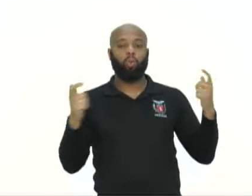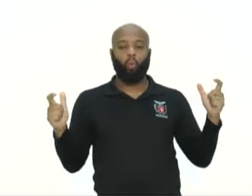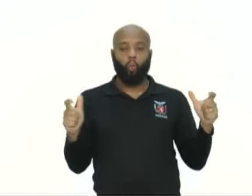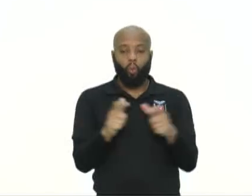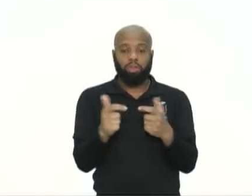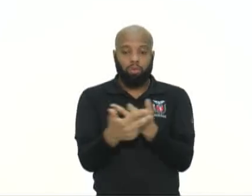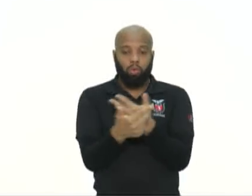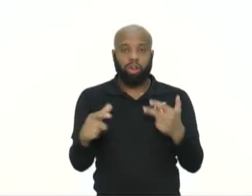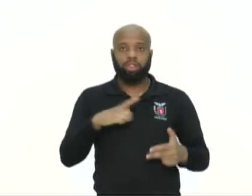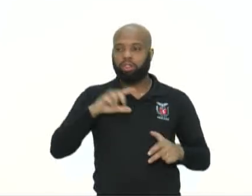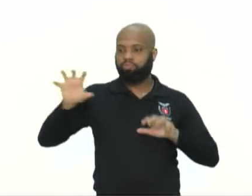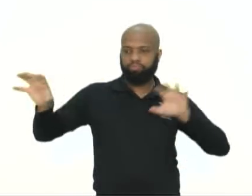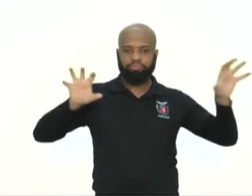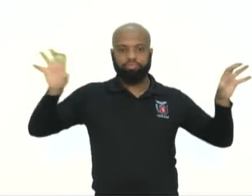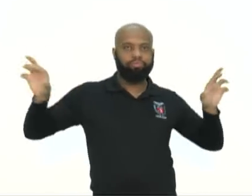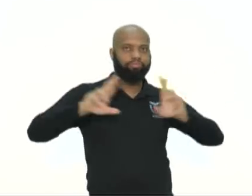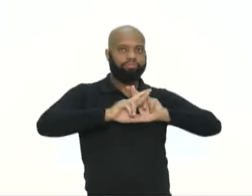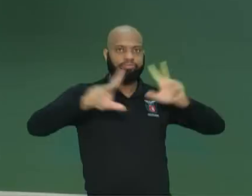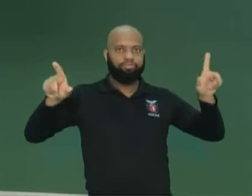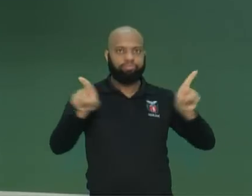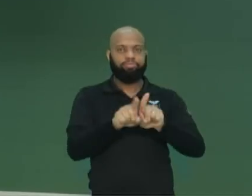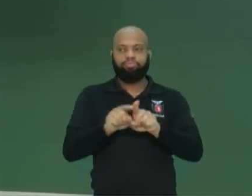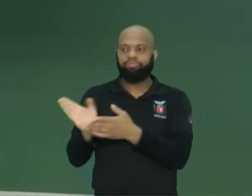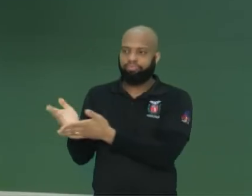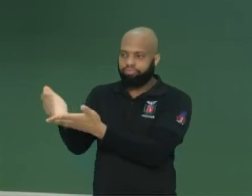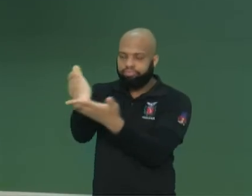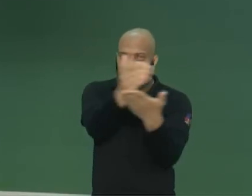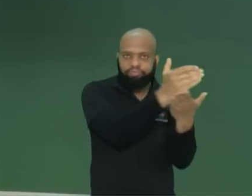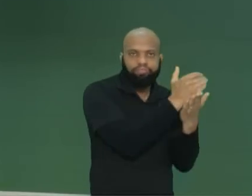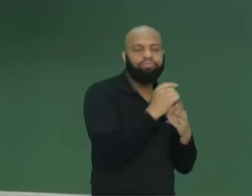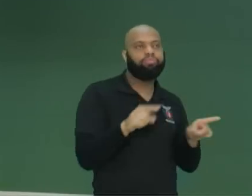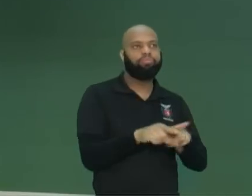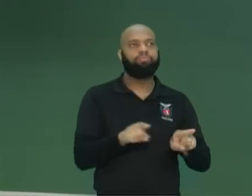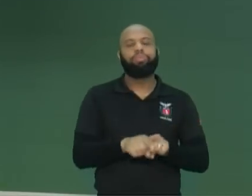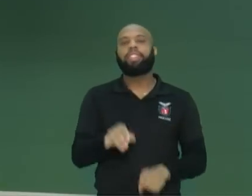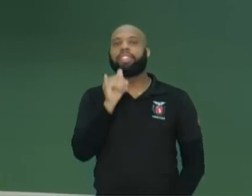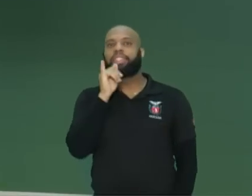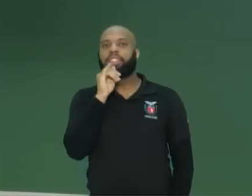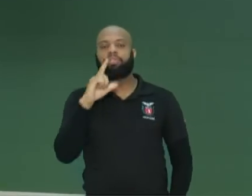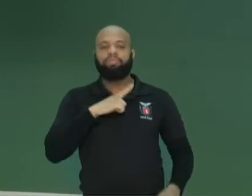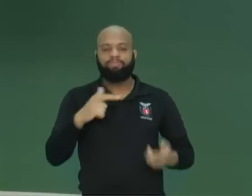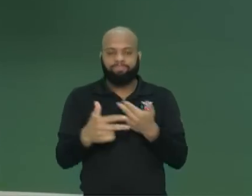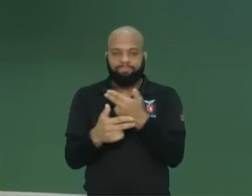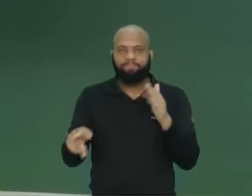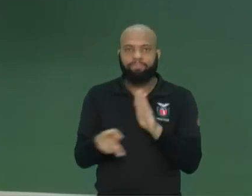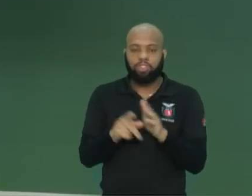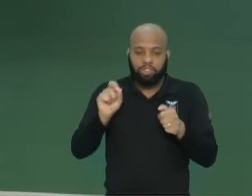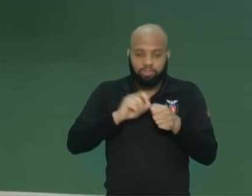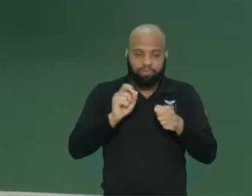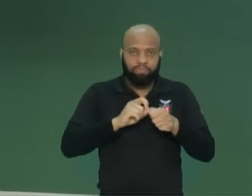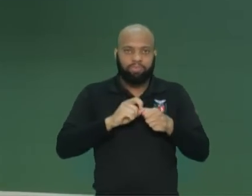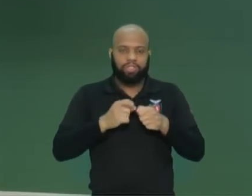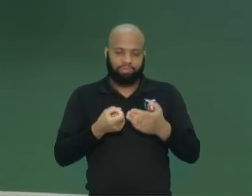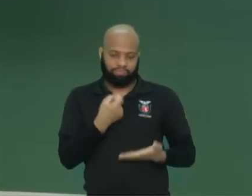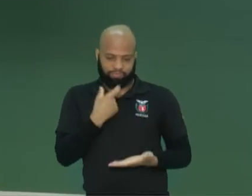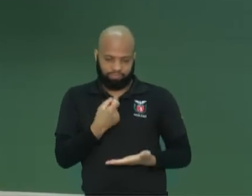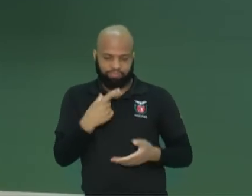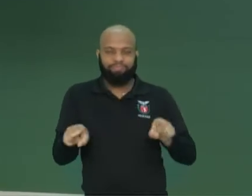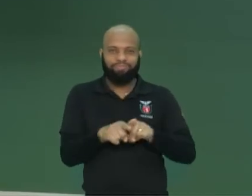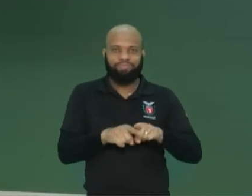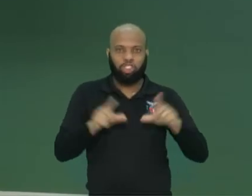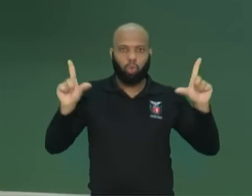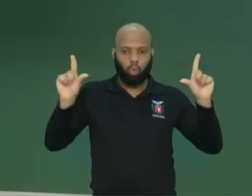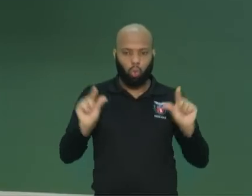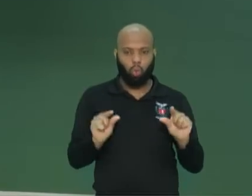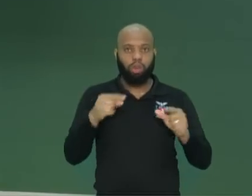para diferentes setores, que são coletados, né? Por exemplo, princípios ativos para a fabricação de medicamentos que